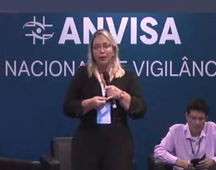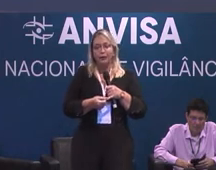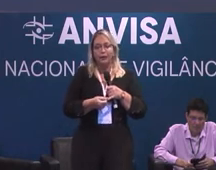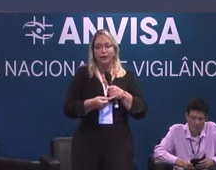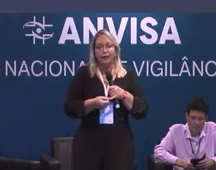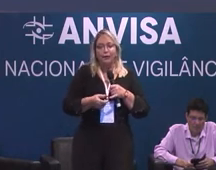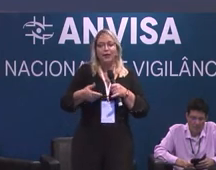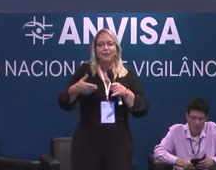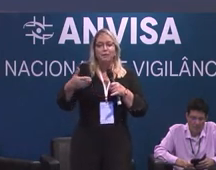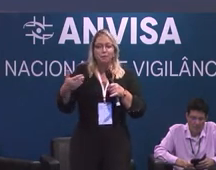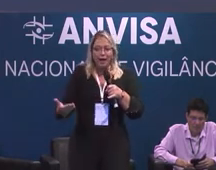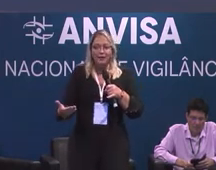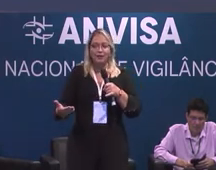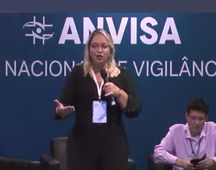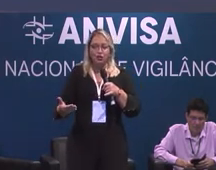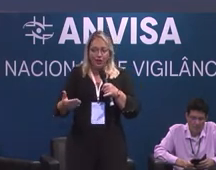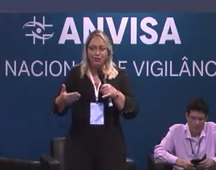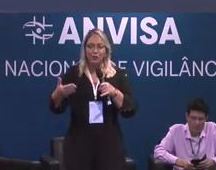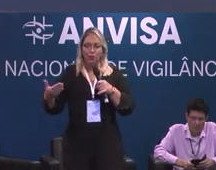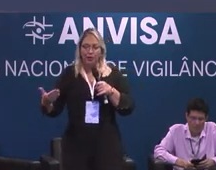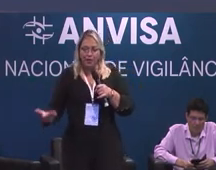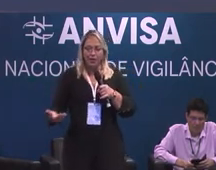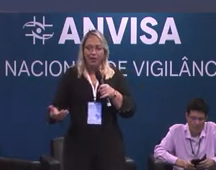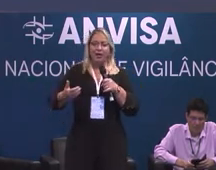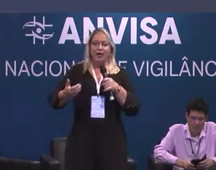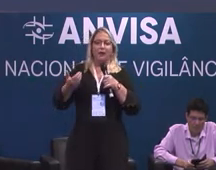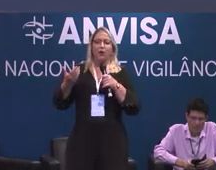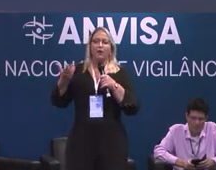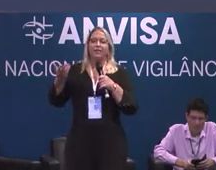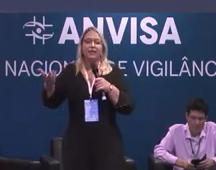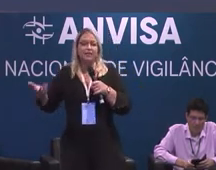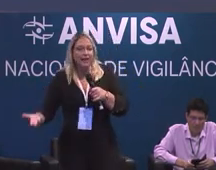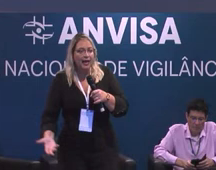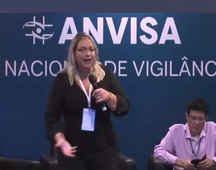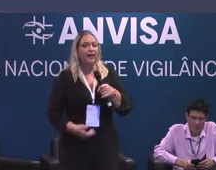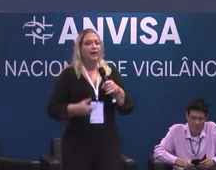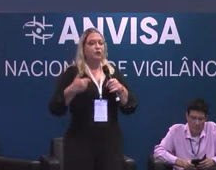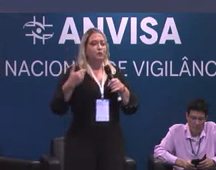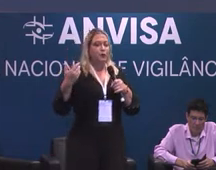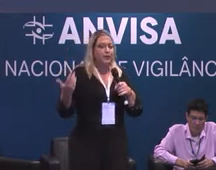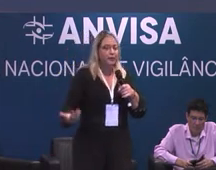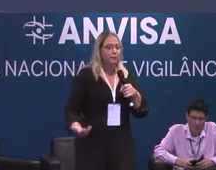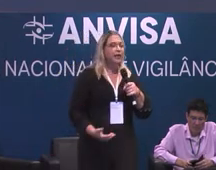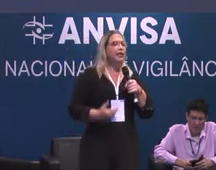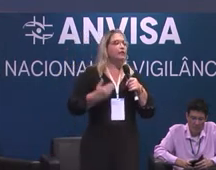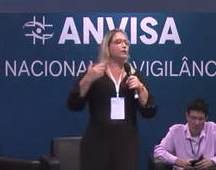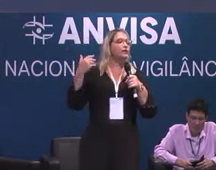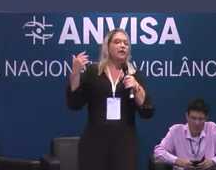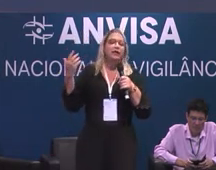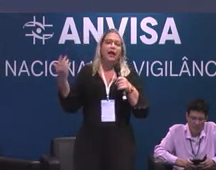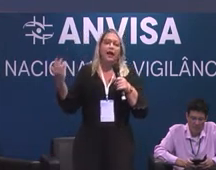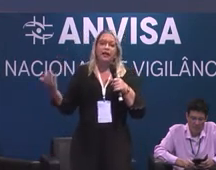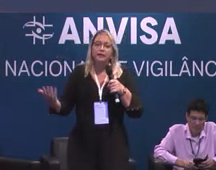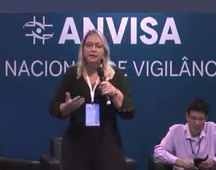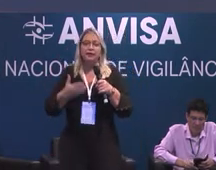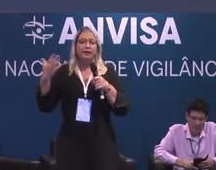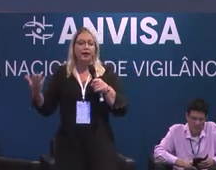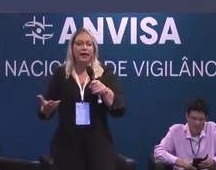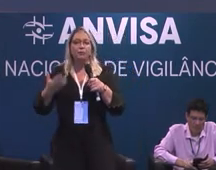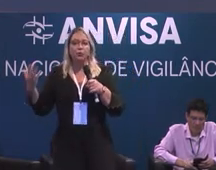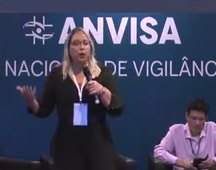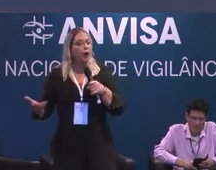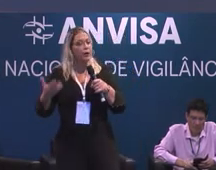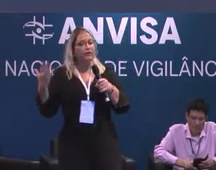qualidade, né? Que esse parte disto, né? De um comitê para começar a desenhar os procedimentos, e aí sim,